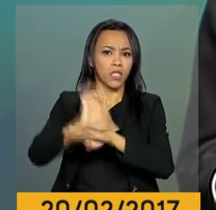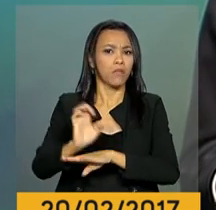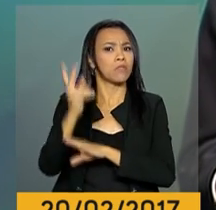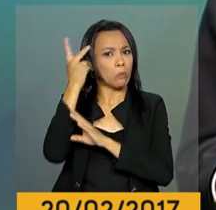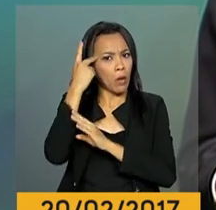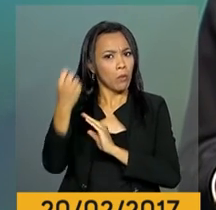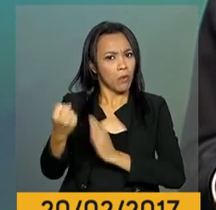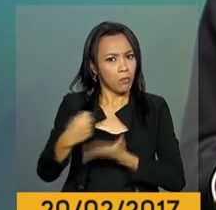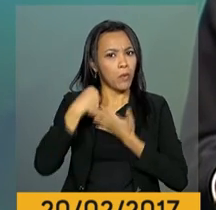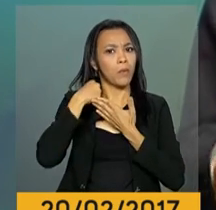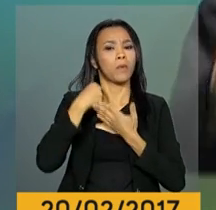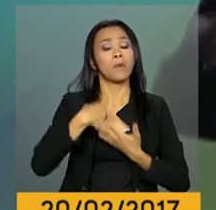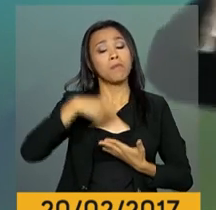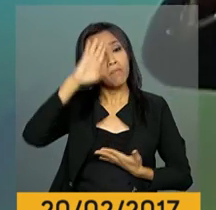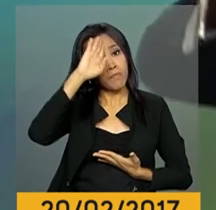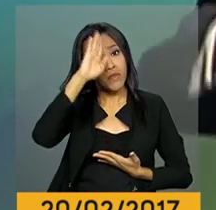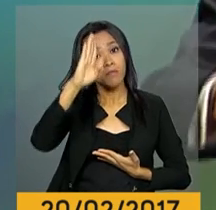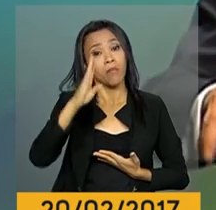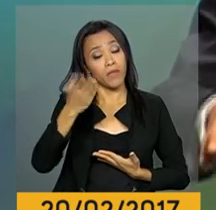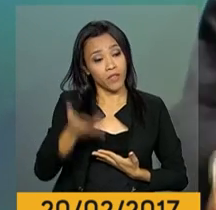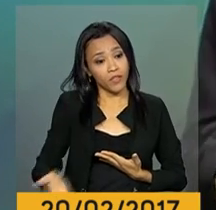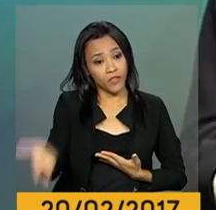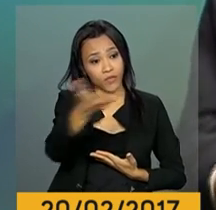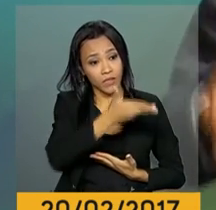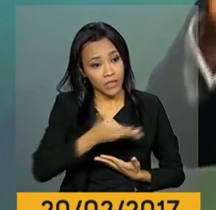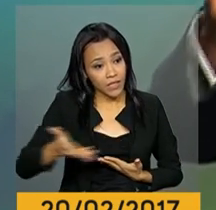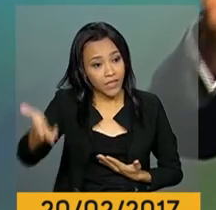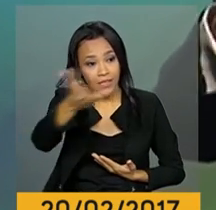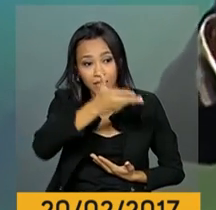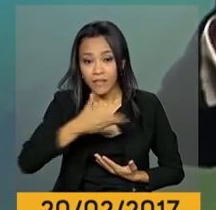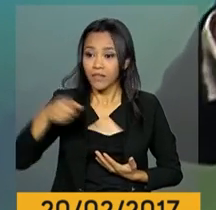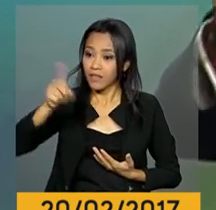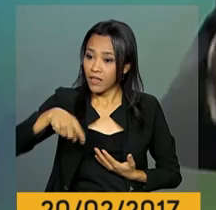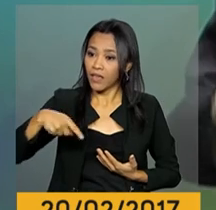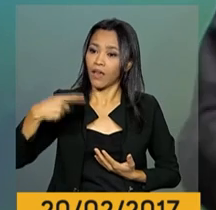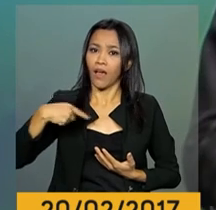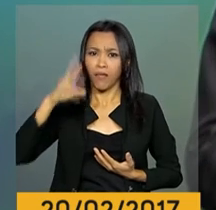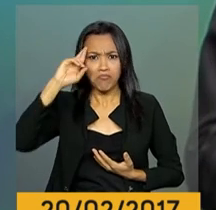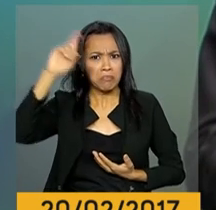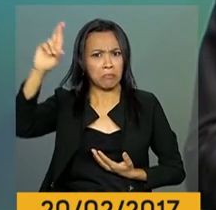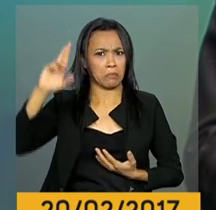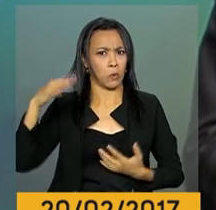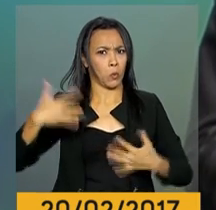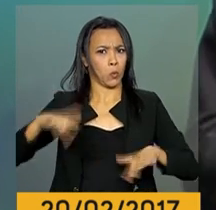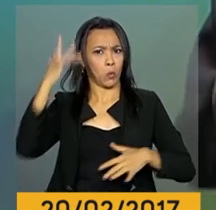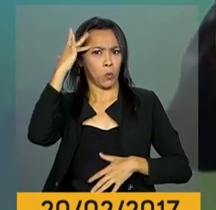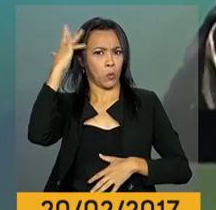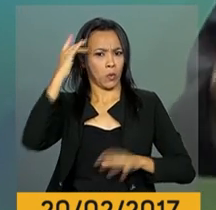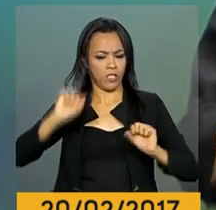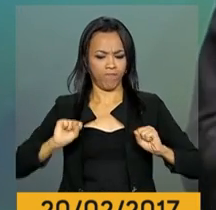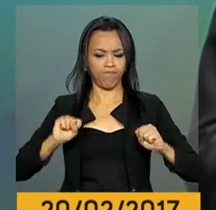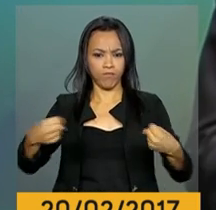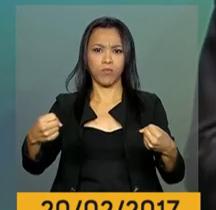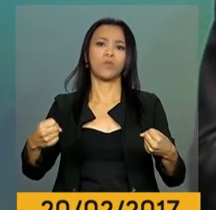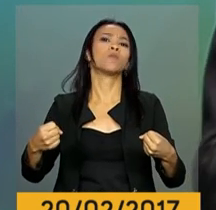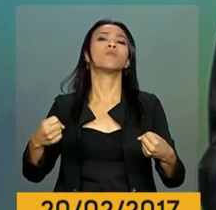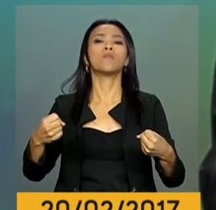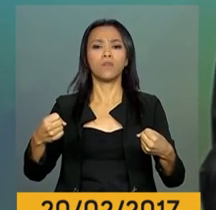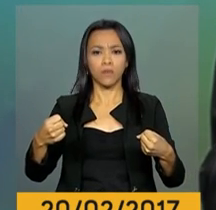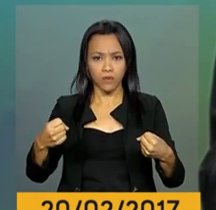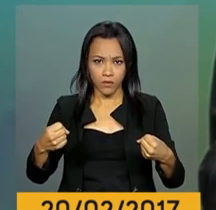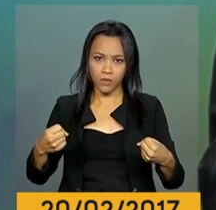mas, especialmente, o apoio dos senhores, que são as forças, digamos, impulsionadoras, as